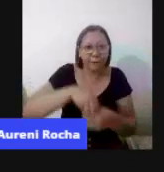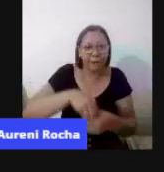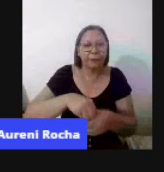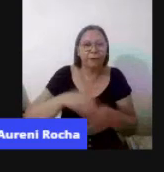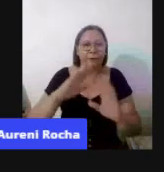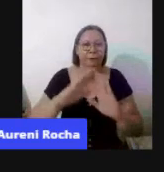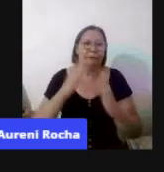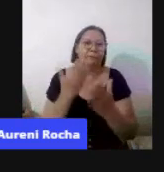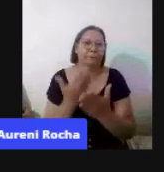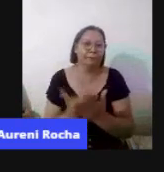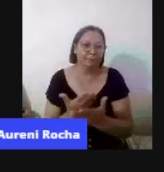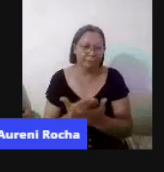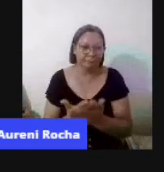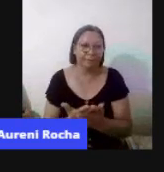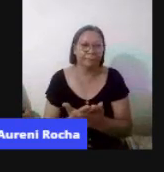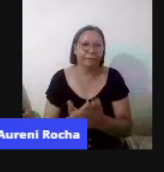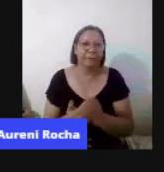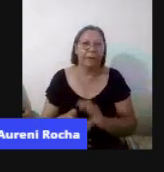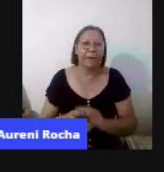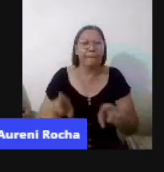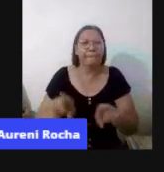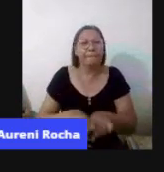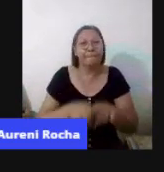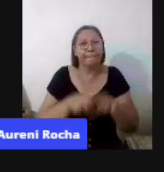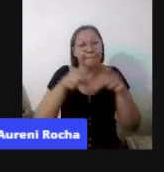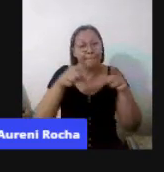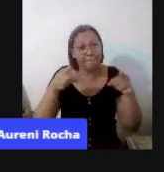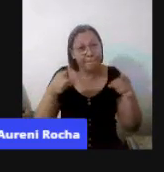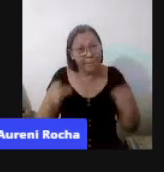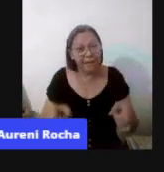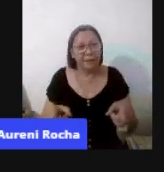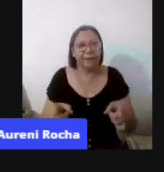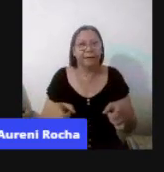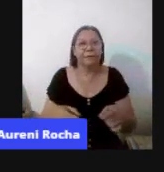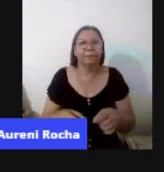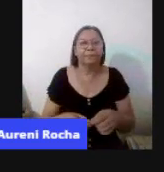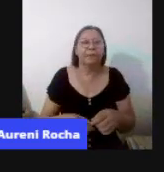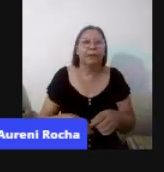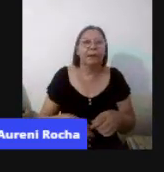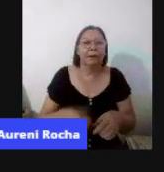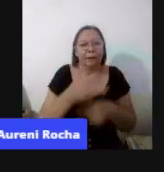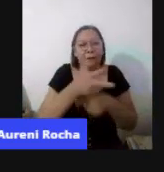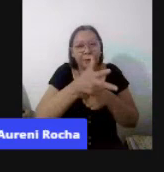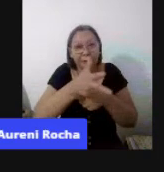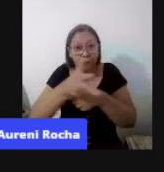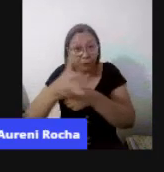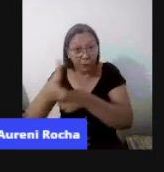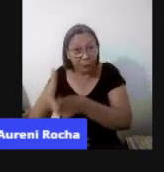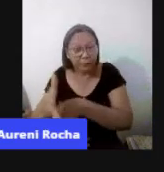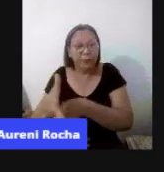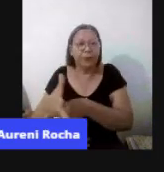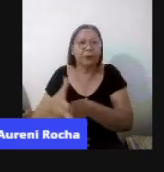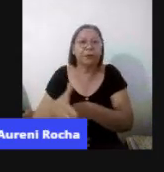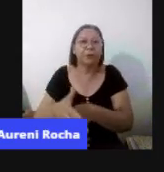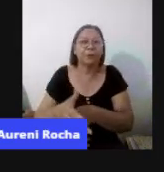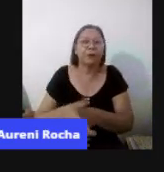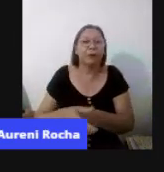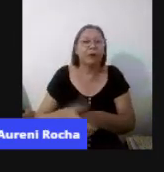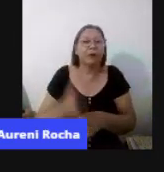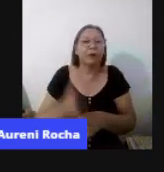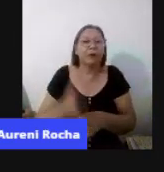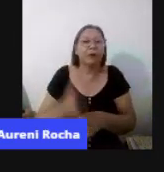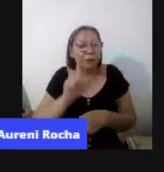institucional, certo? Mas, através da produção desses vídeos, a gente consegue ter minimamente